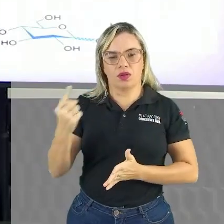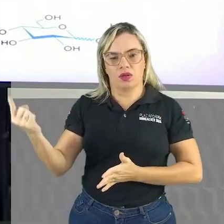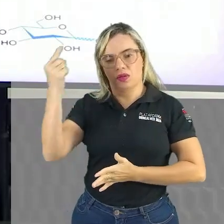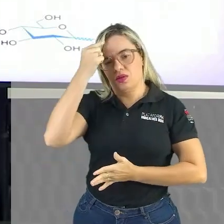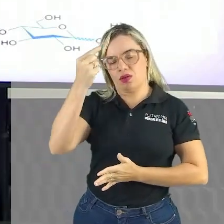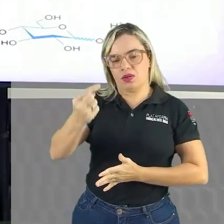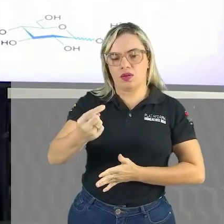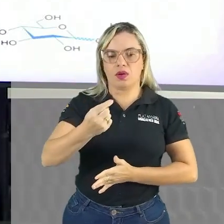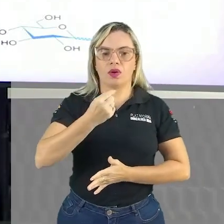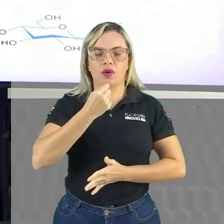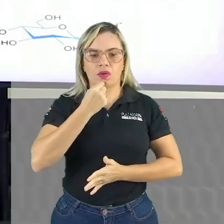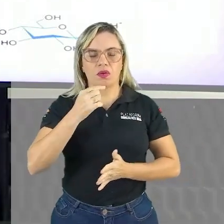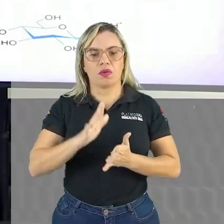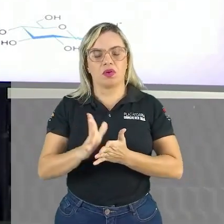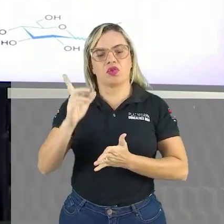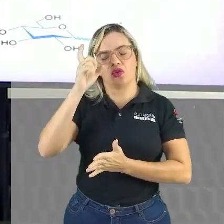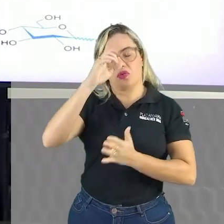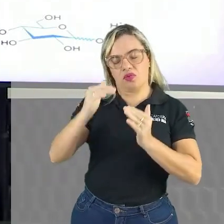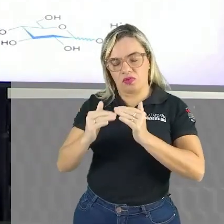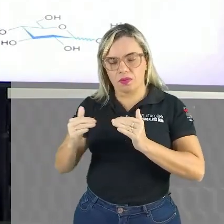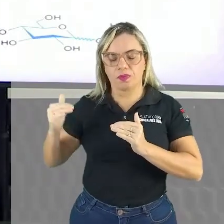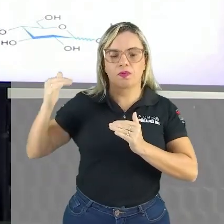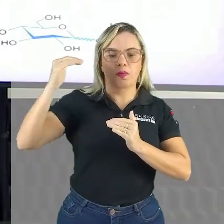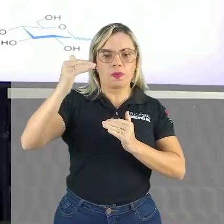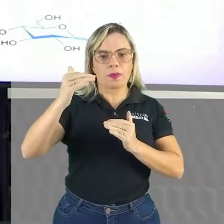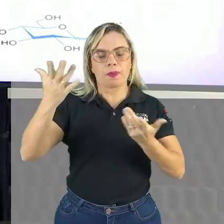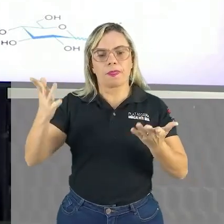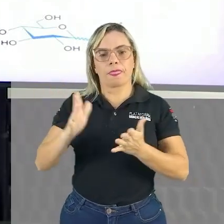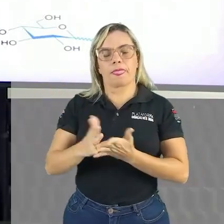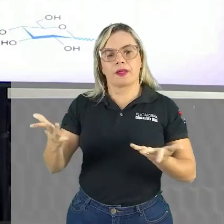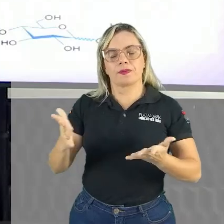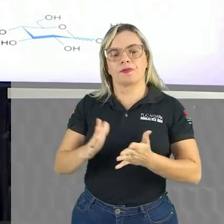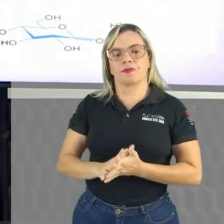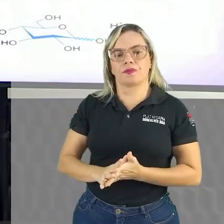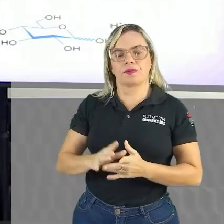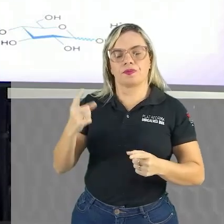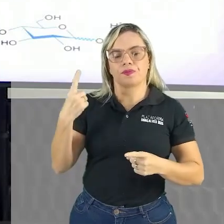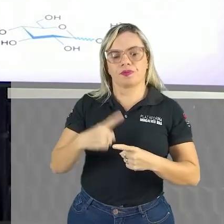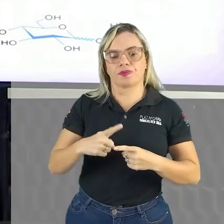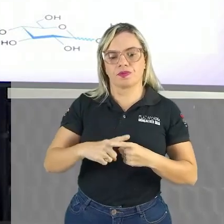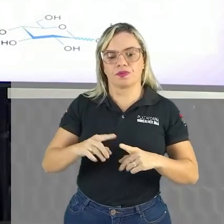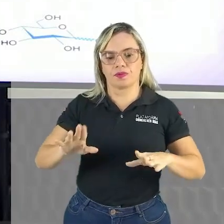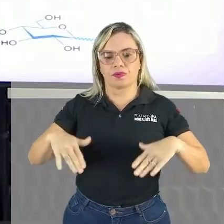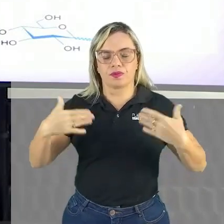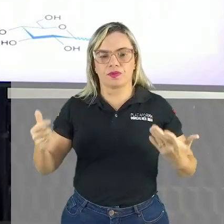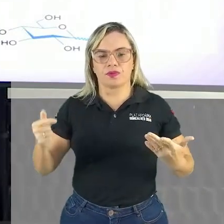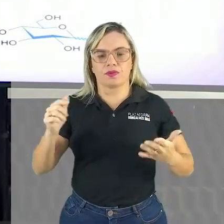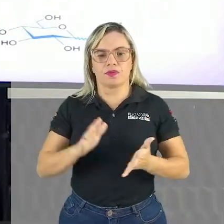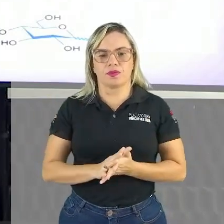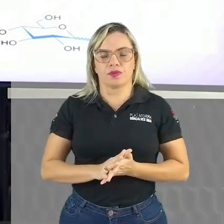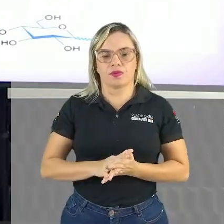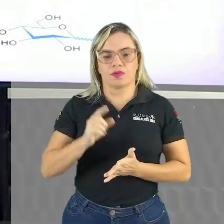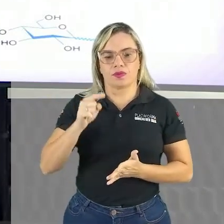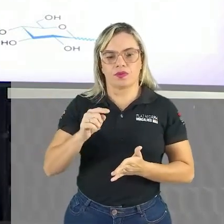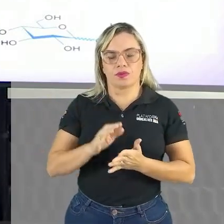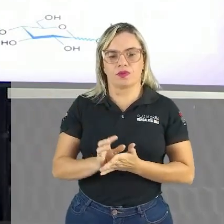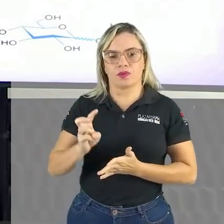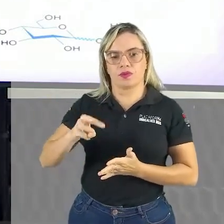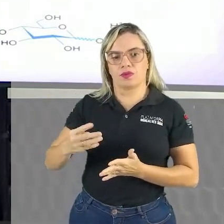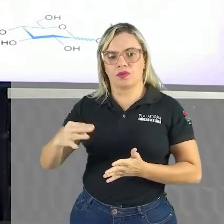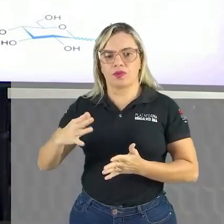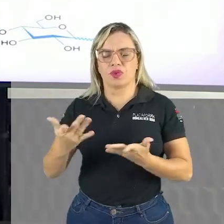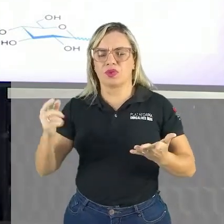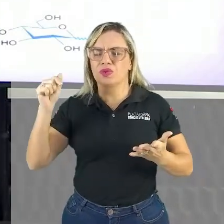Gente, essa questão ela tem um nível alto. Por que ela tem um nível alto? Porque ela vai no mecanismo. Eu não sei o